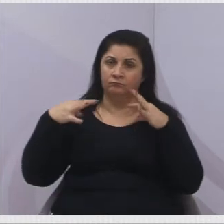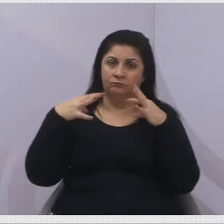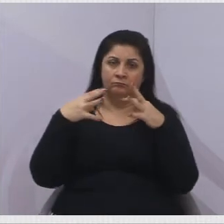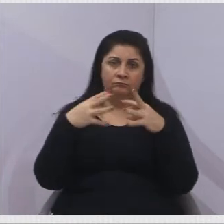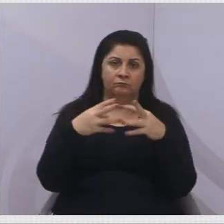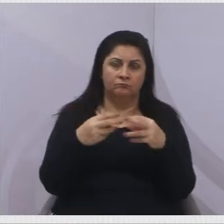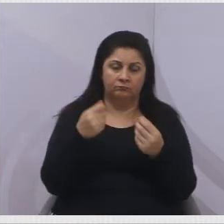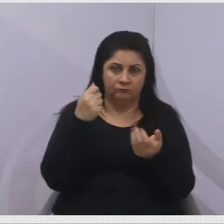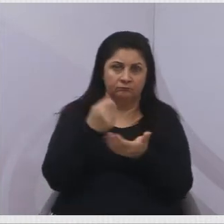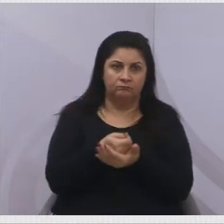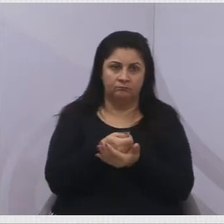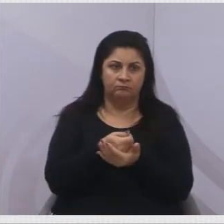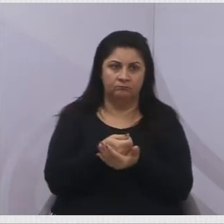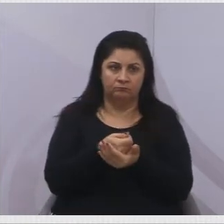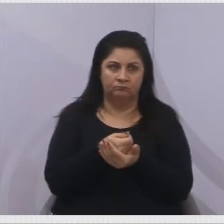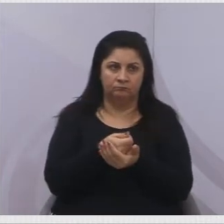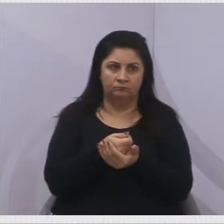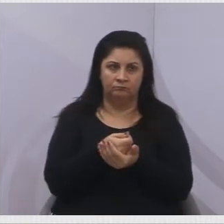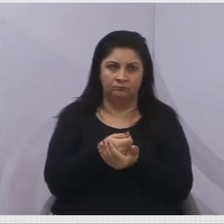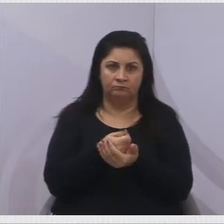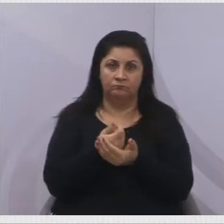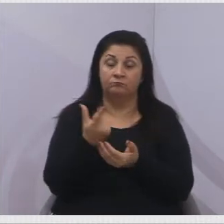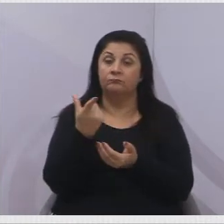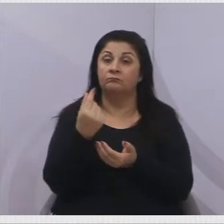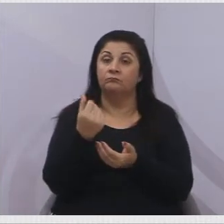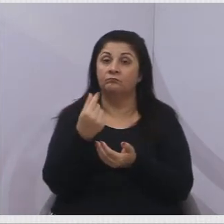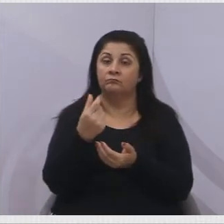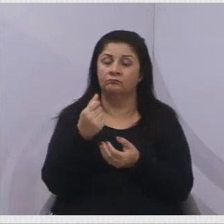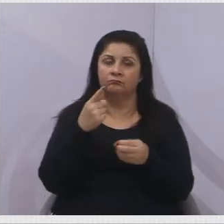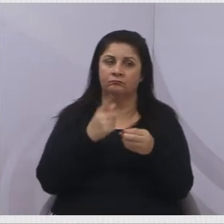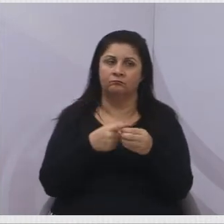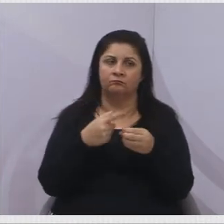totalmente do Tesouro Municipal de R$